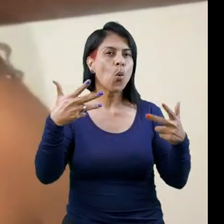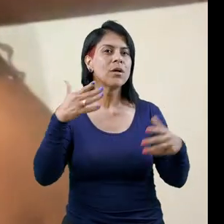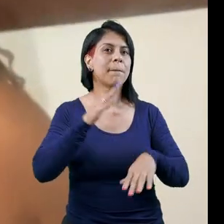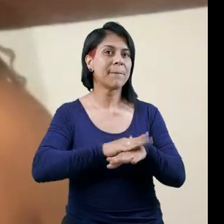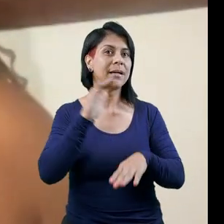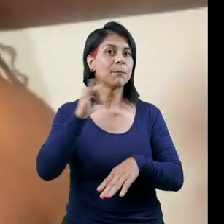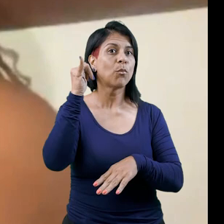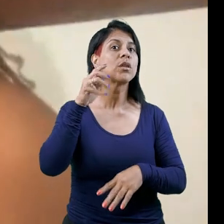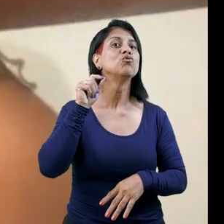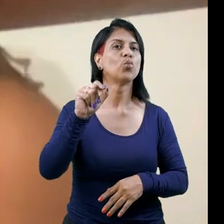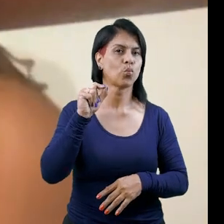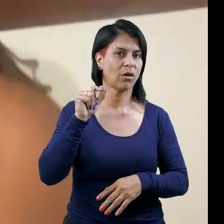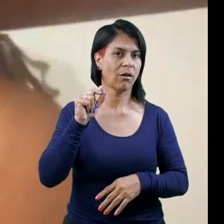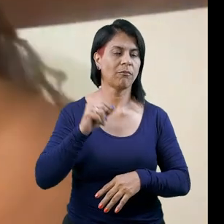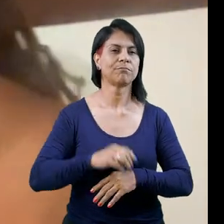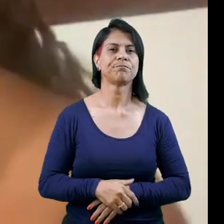é: